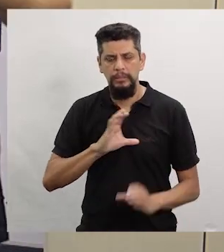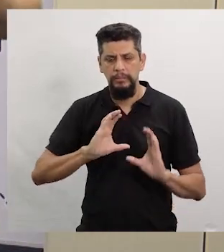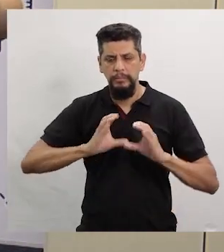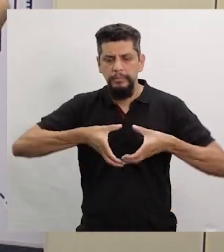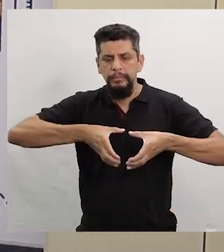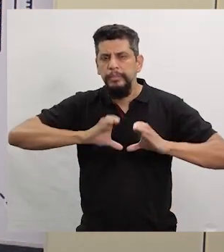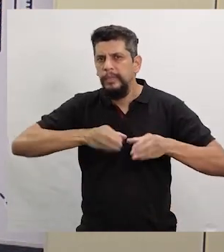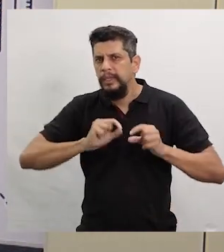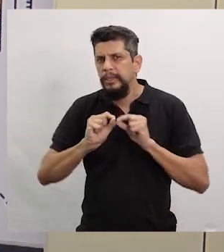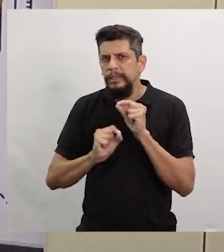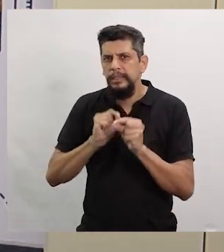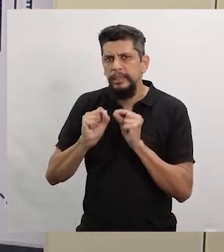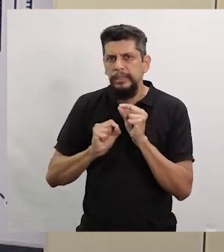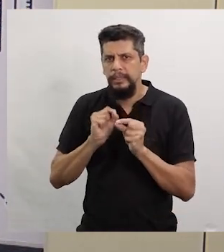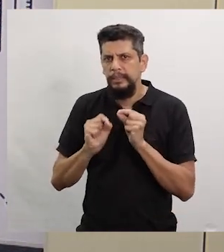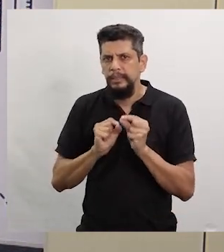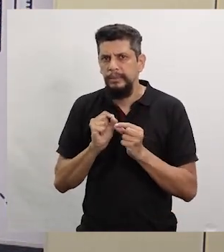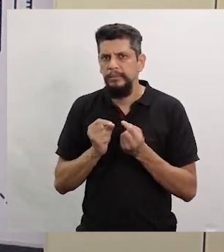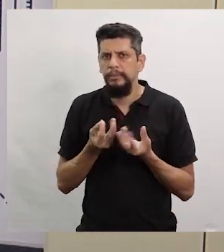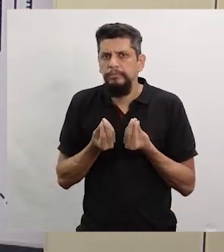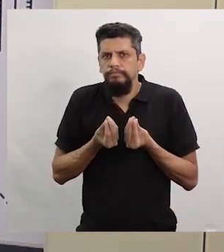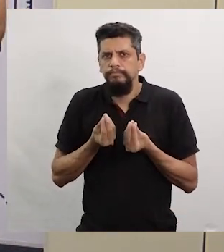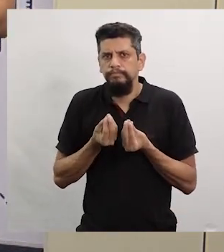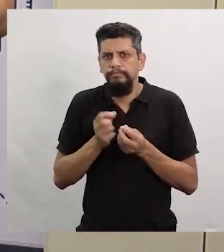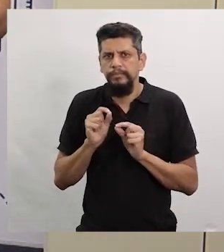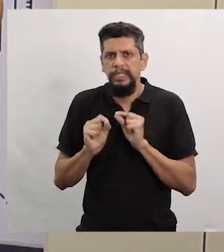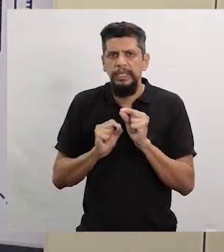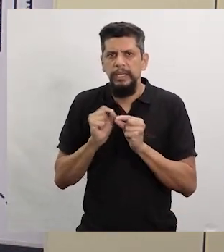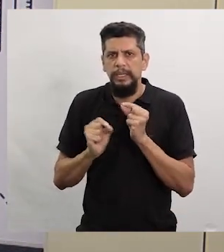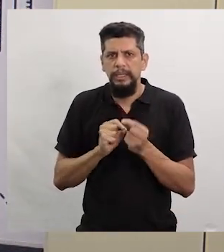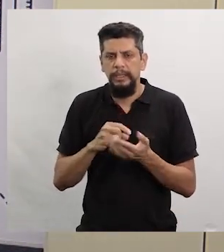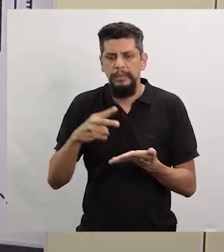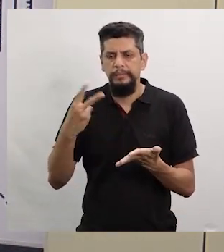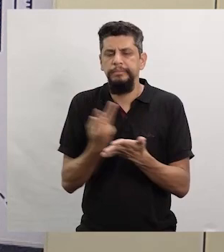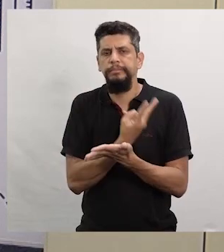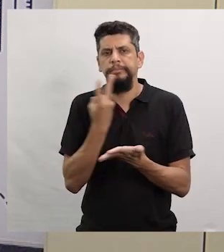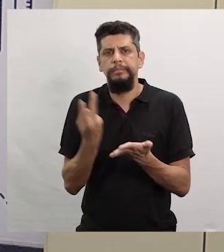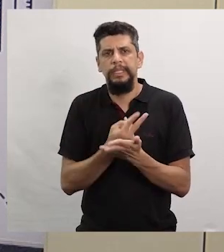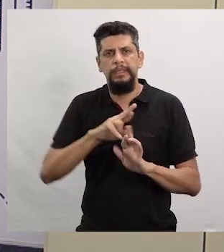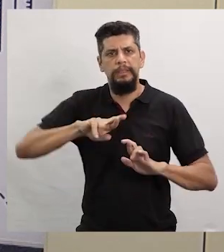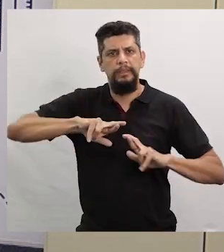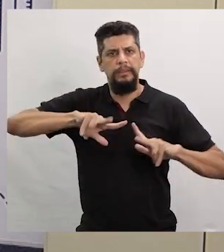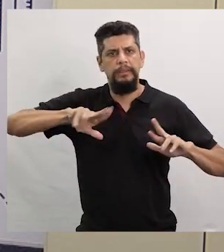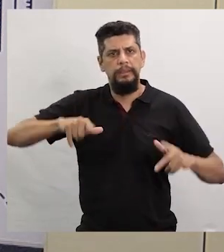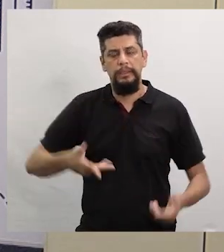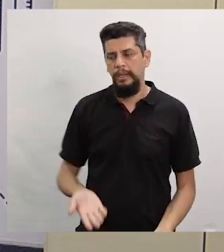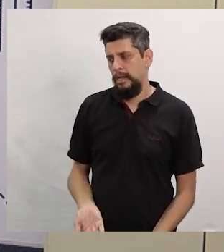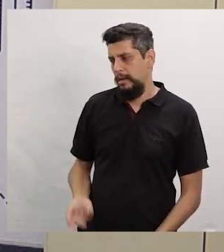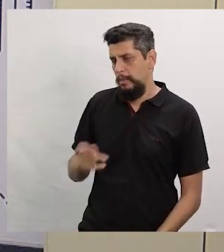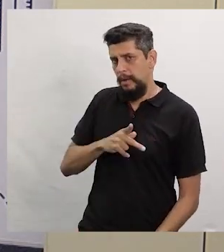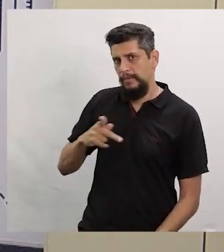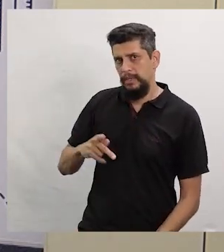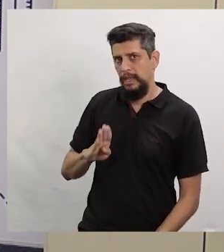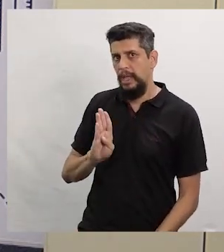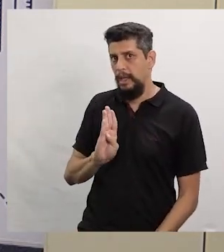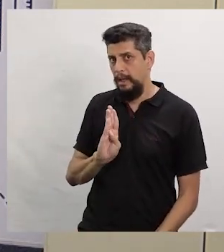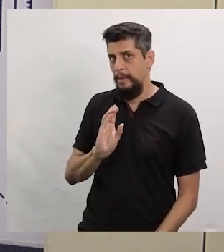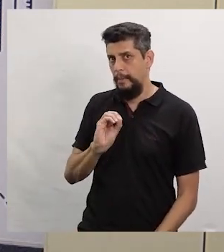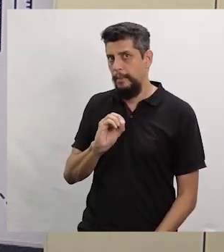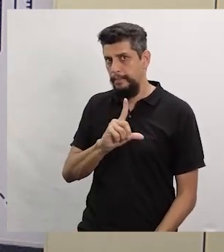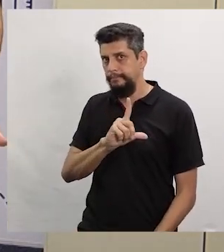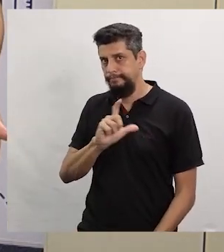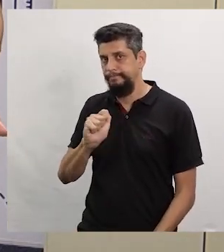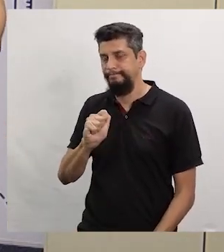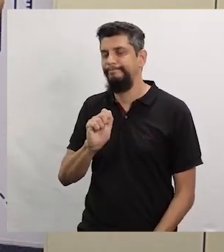e Tem bola quem que Cadê a bola tá aí Quem que é o invasor ah professora